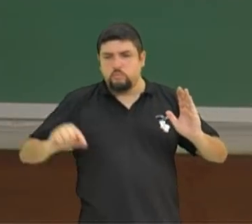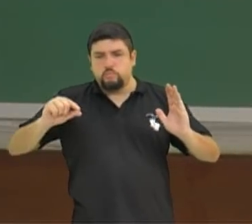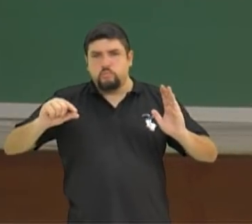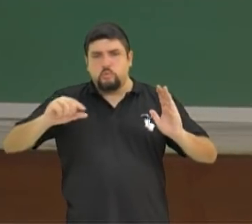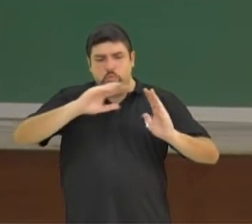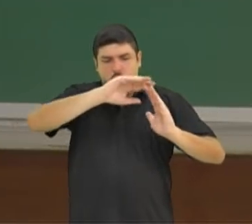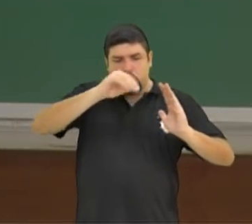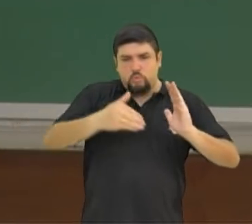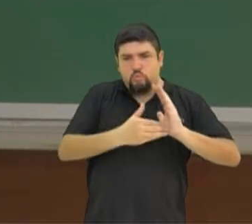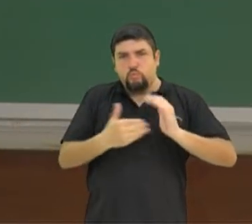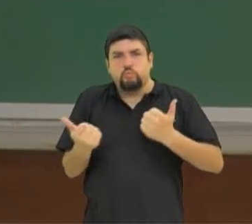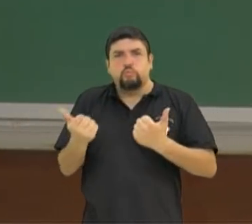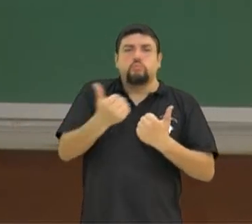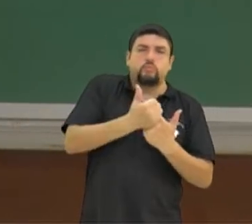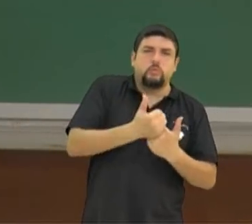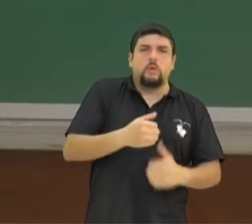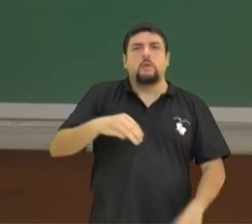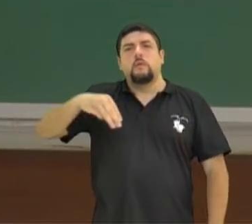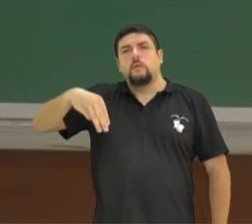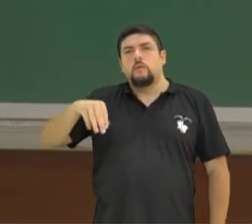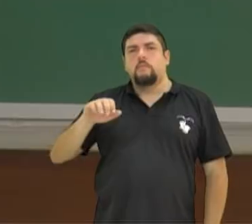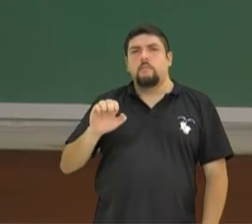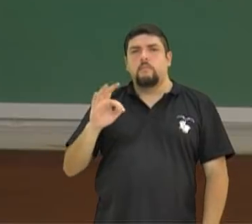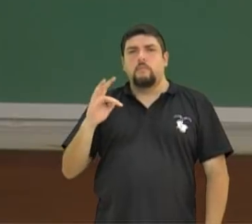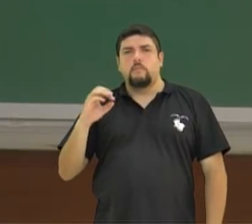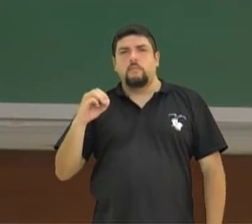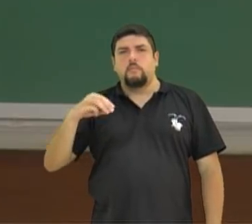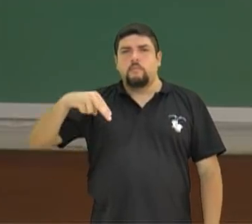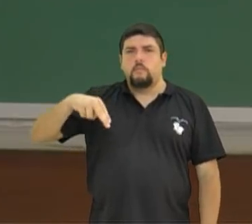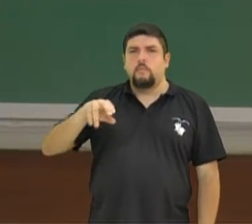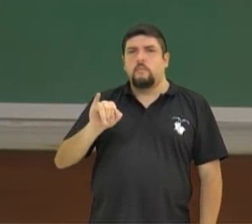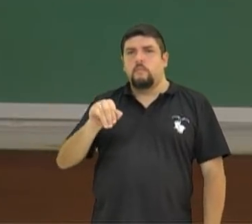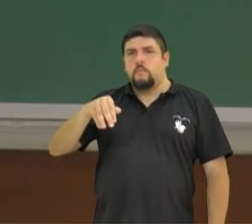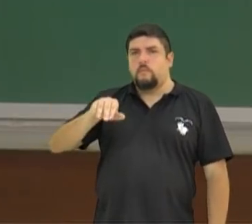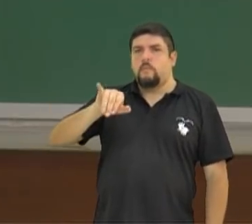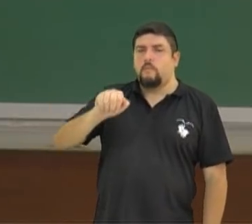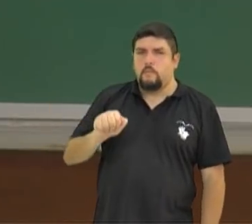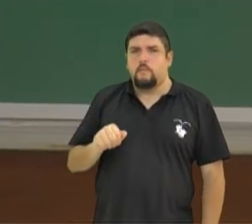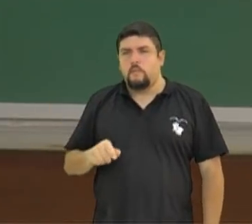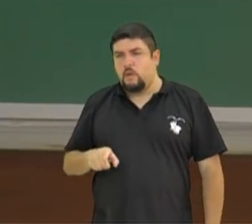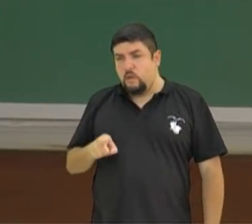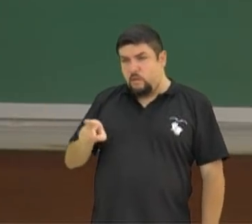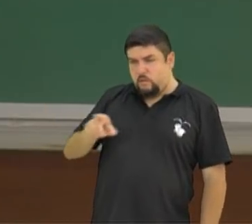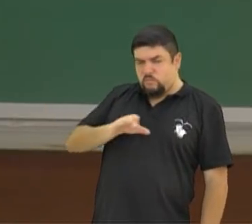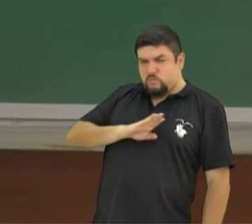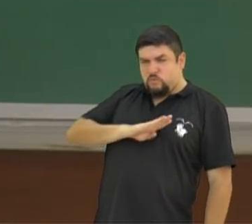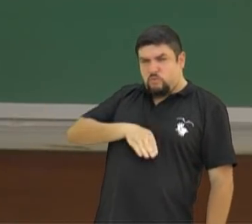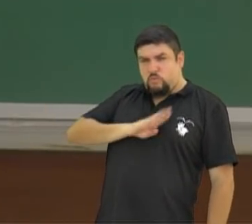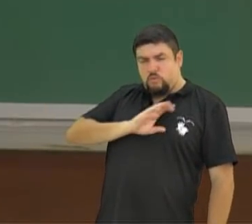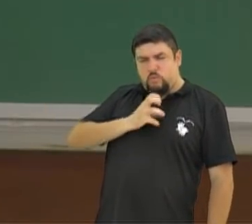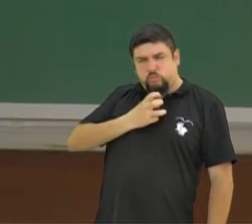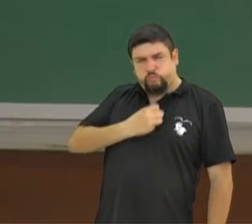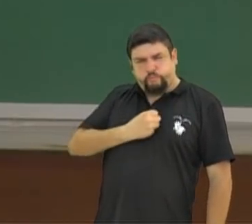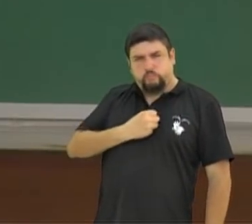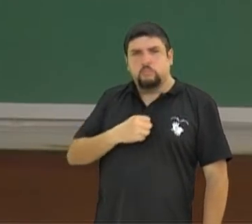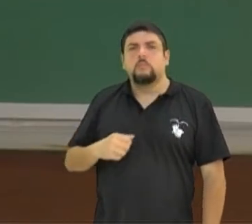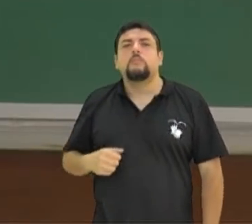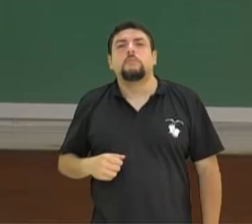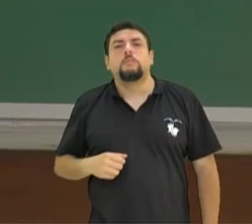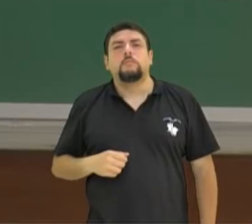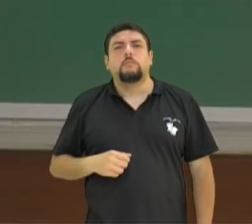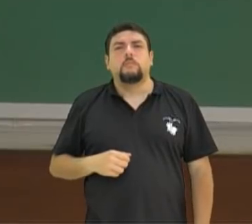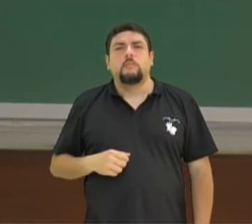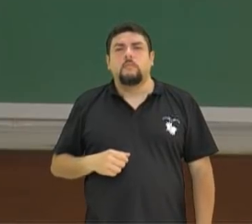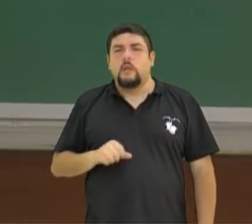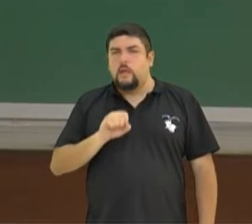de metonímia, certo? Quando ele diz, descobriu que Pedro é um coração amargo e cheio de maldade. Né? Se a gente fosse analisar mais a